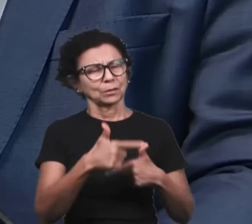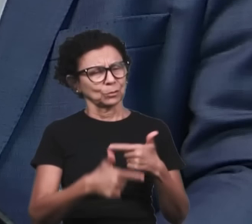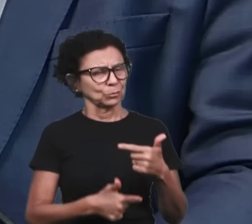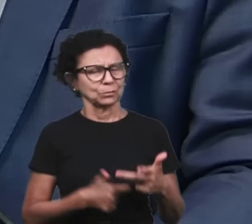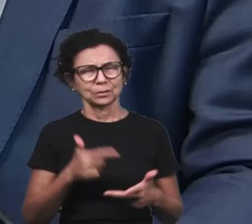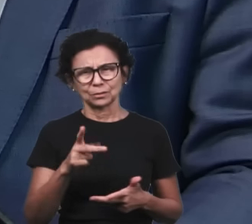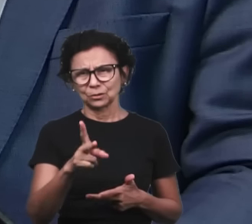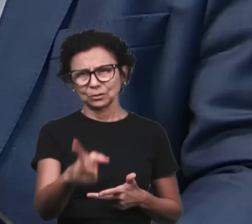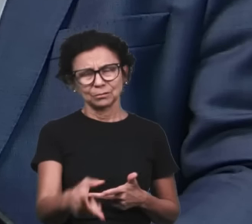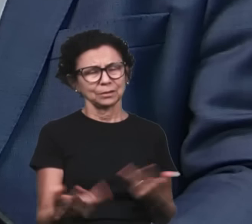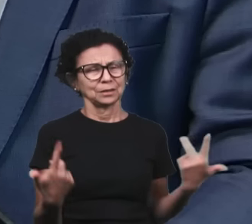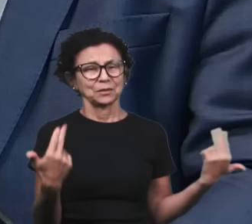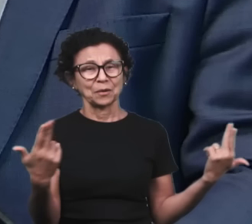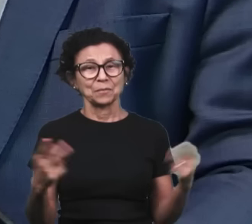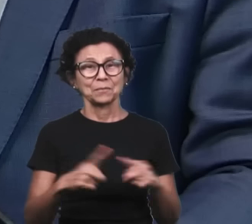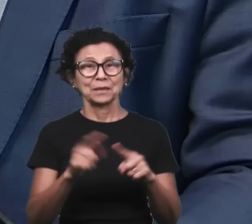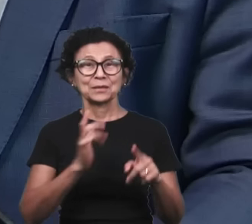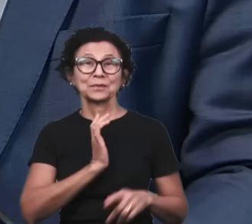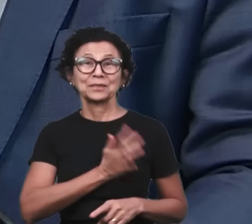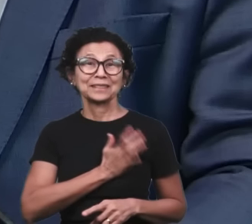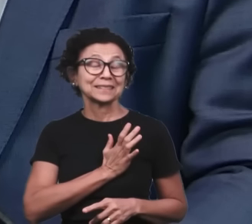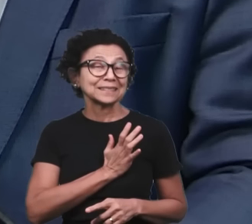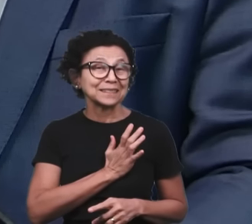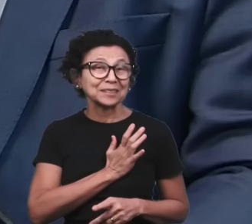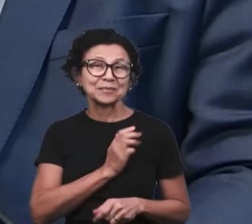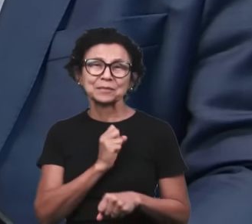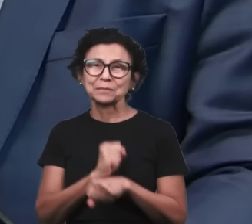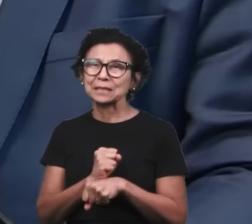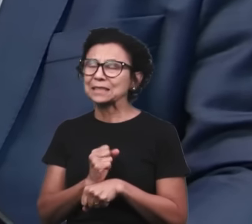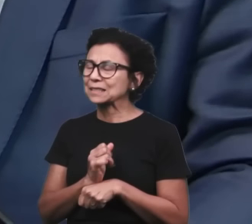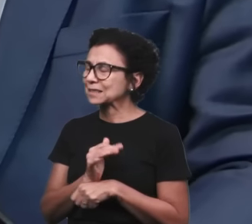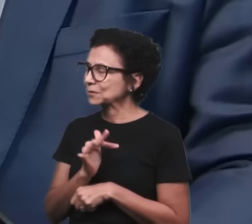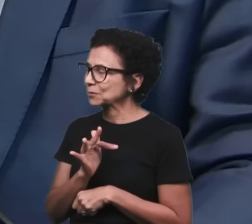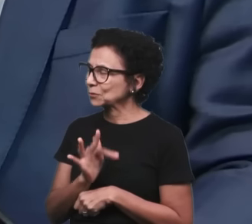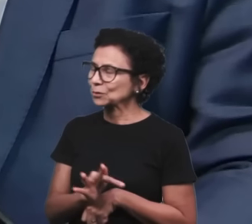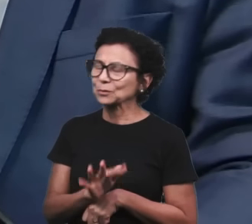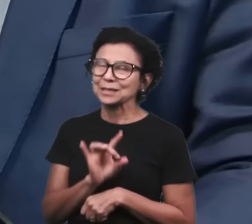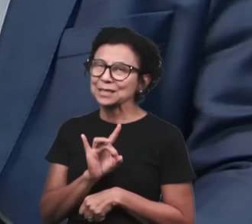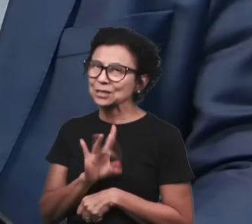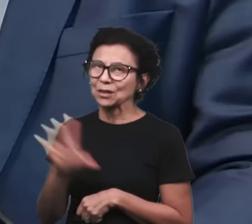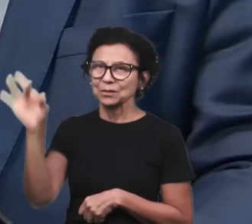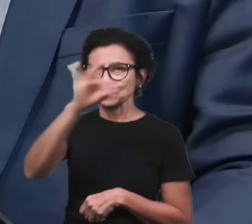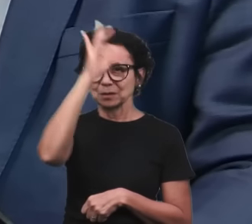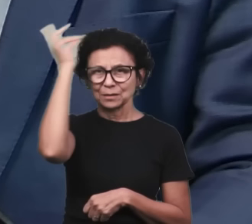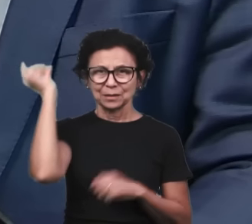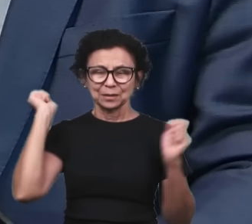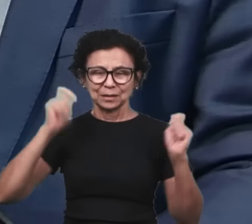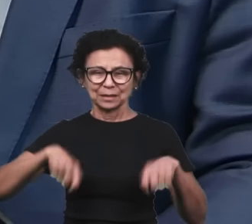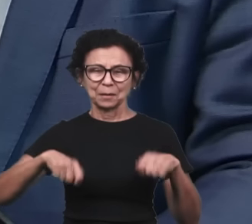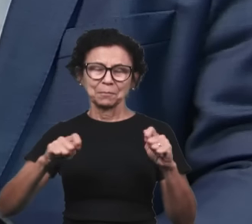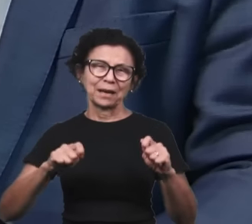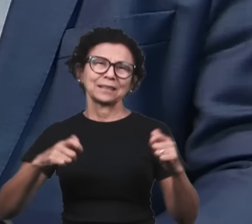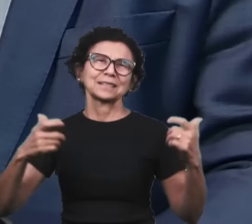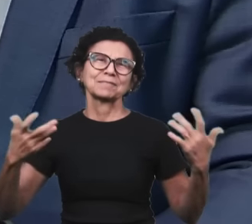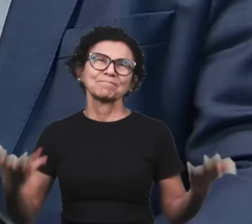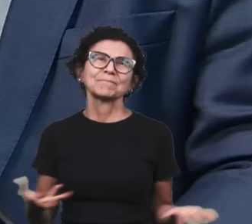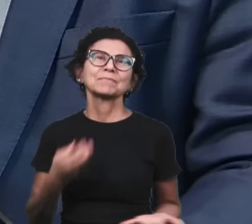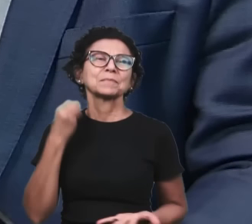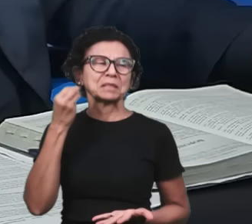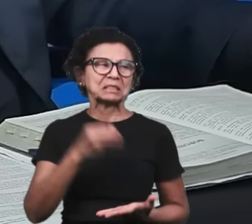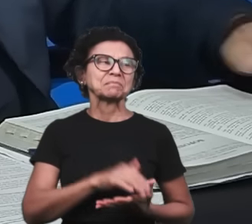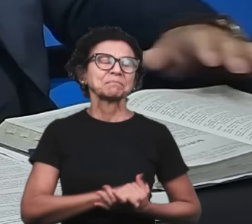mesma coisa. Mas o coração encheu de paz e de esperança que só o Espírito Santo pode dar. Realmente é uma experiência